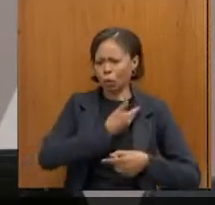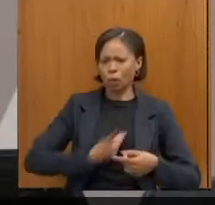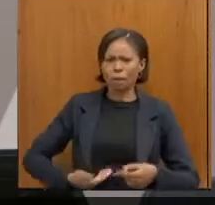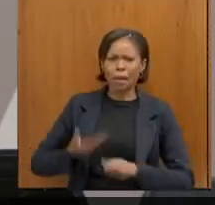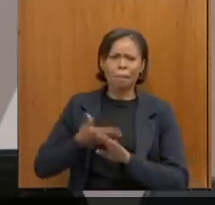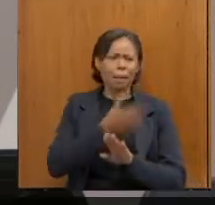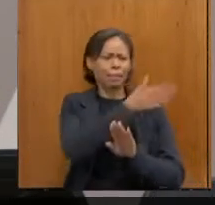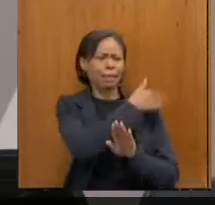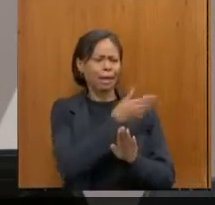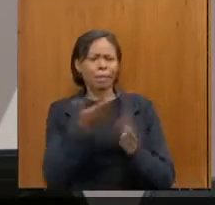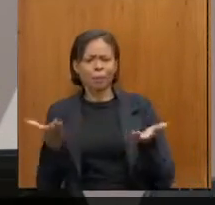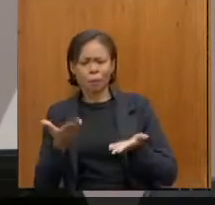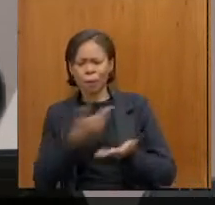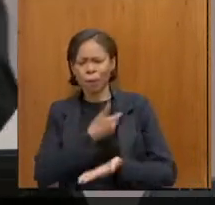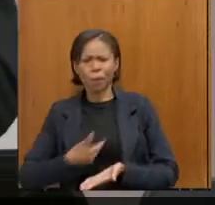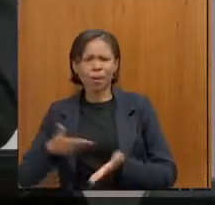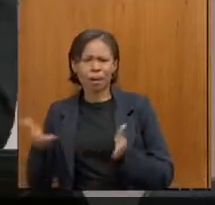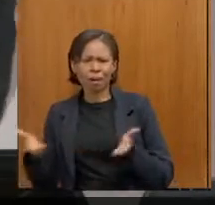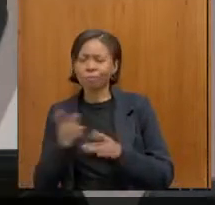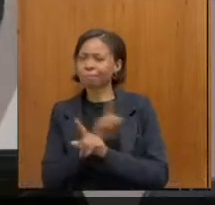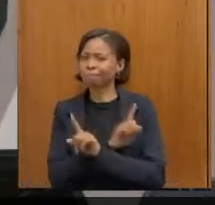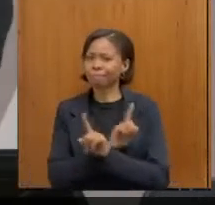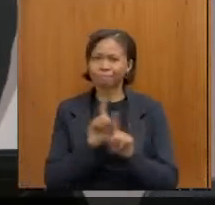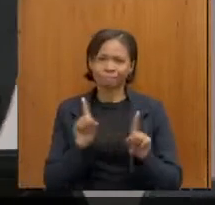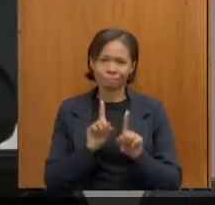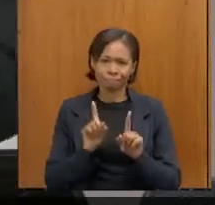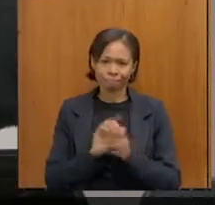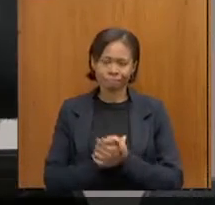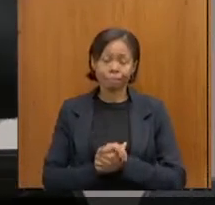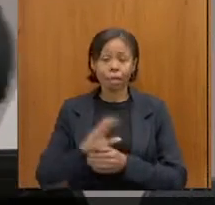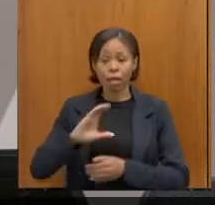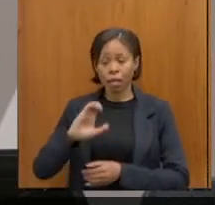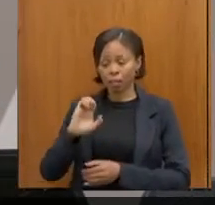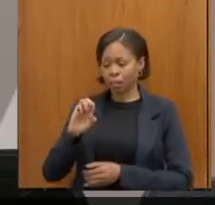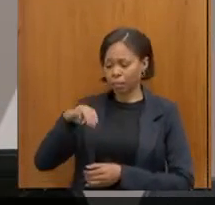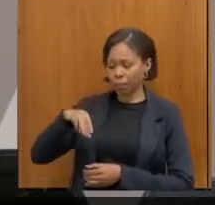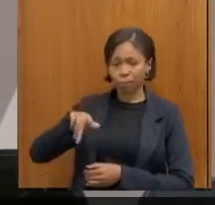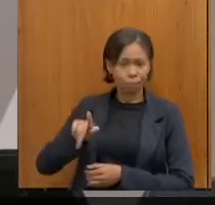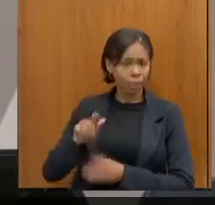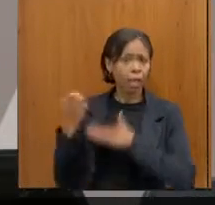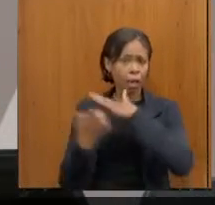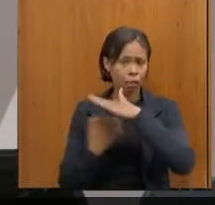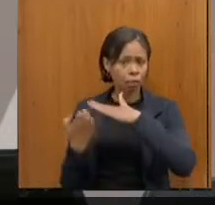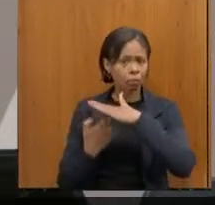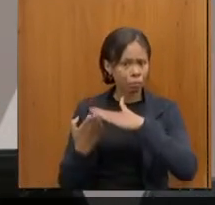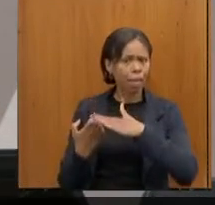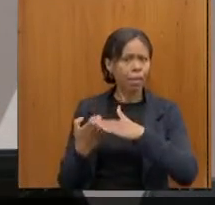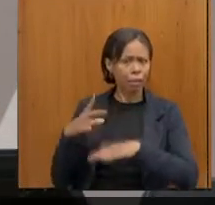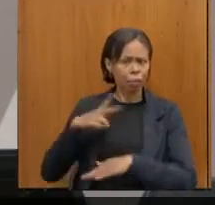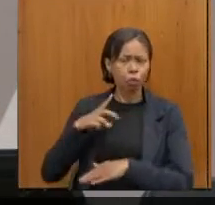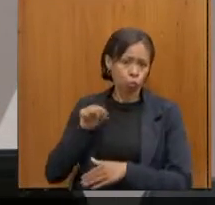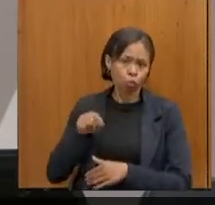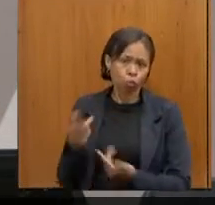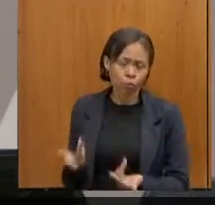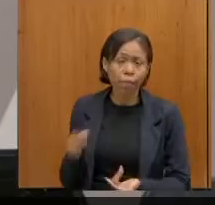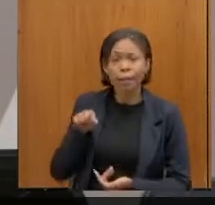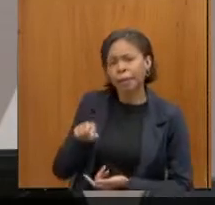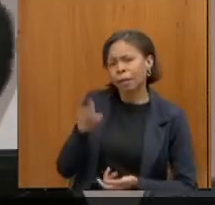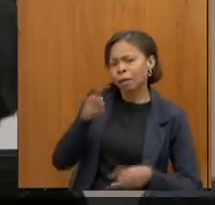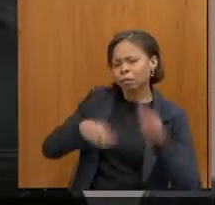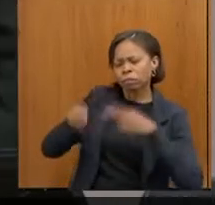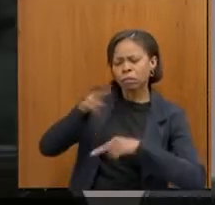passado o governo presente é uma empresa como a Cemig estatal como a ser mídia ela tem que ser avaliada